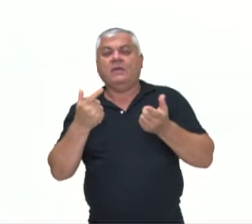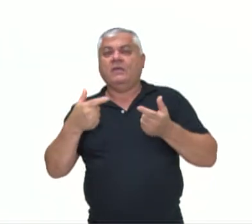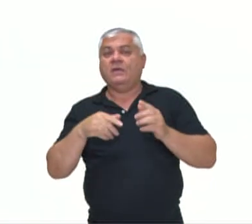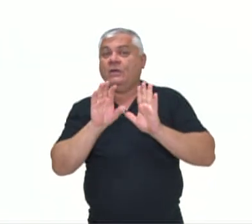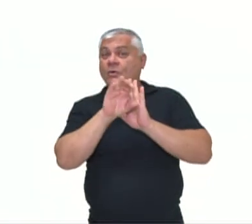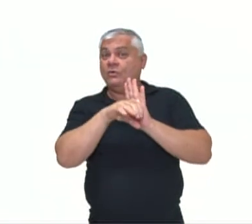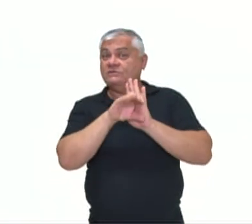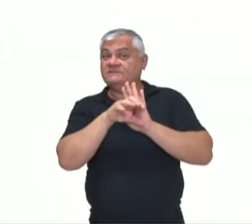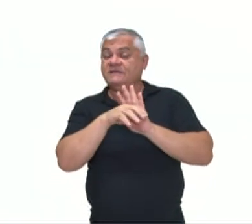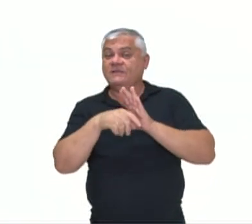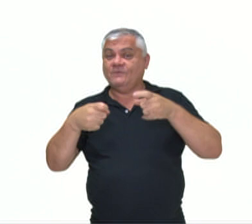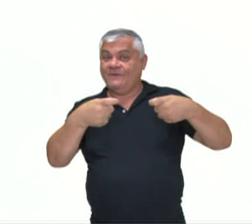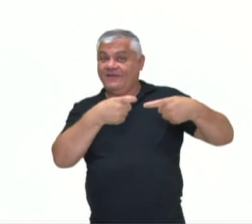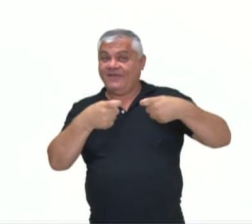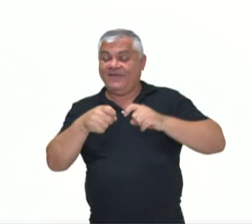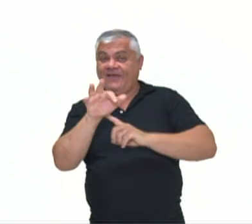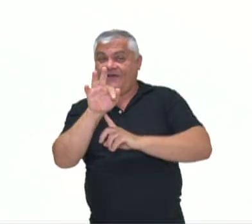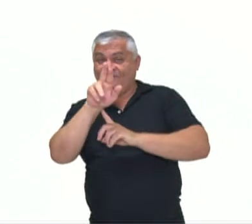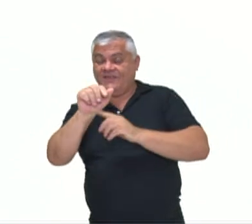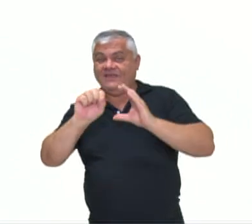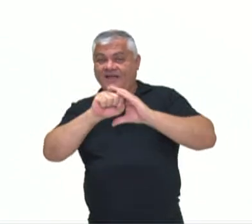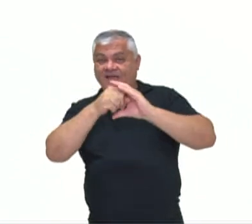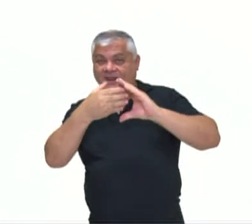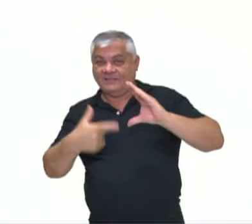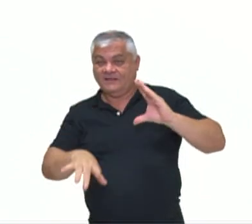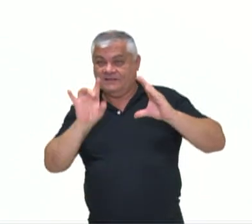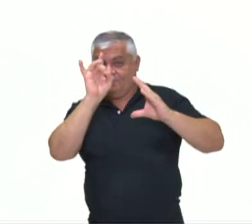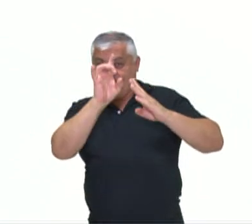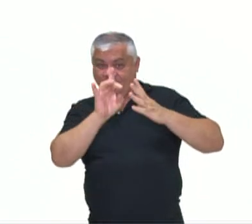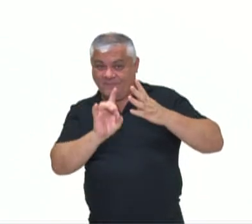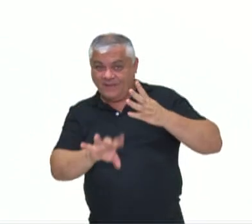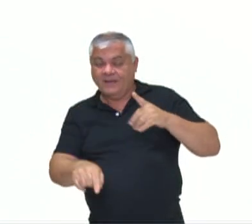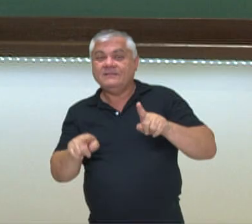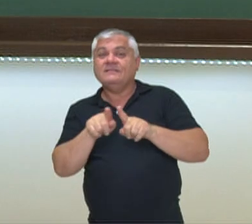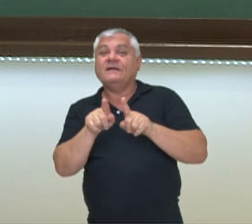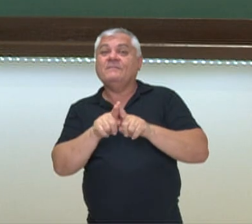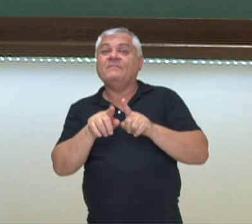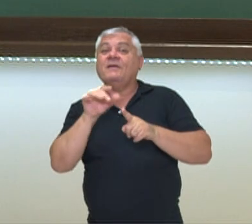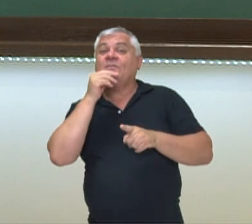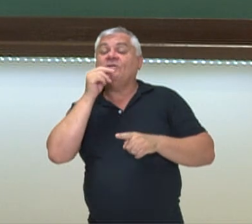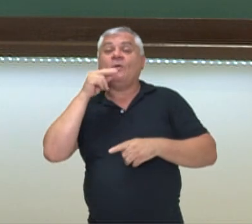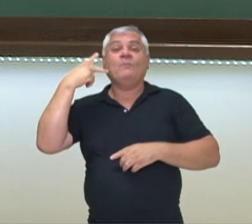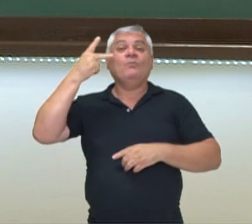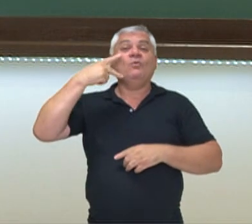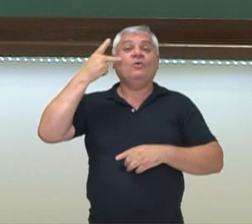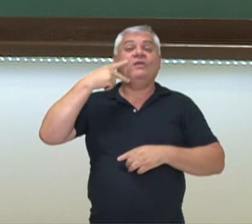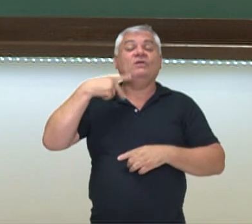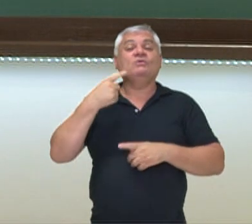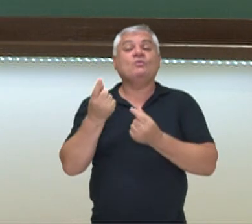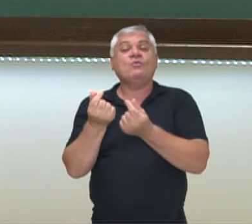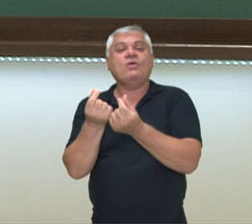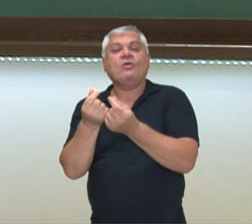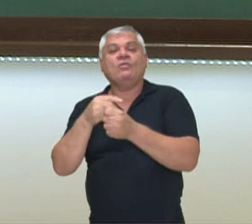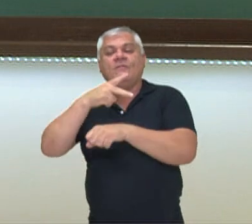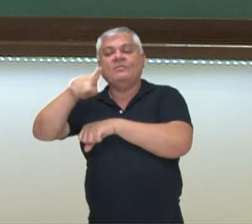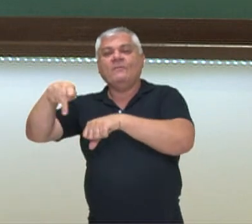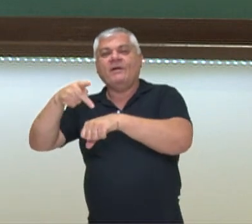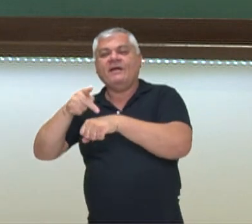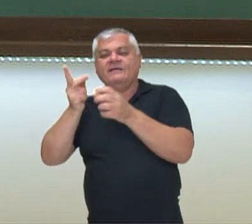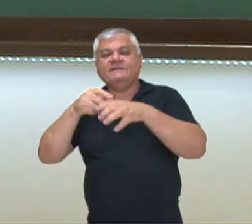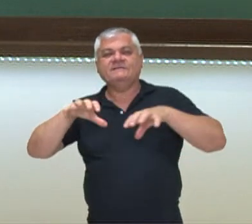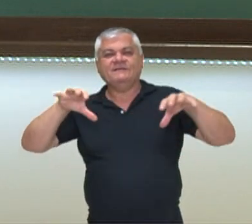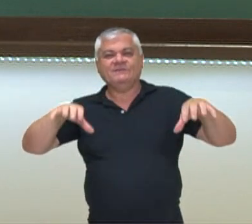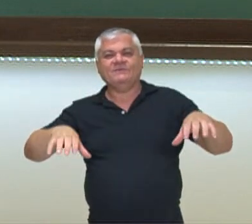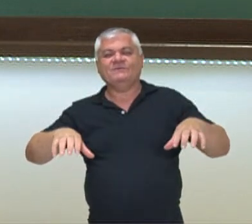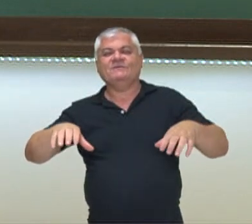conceito de Guerra Fria, algumas características e o posicionamento, principalmente político e econômico, dos países